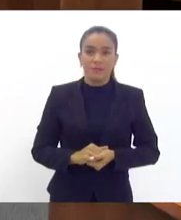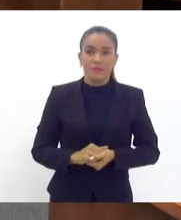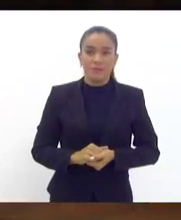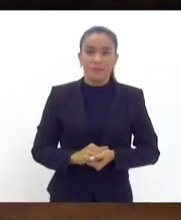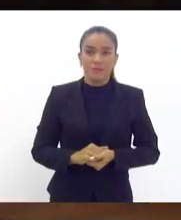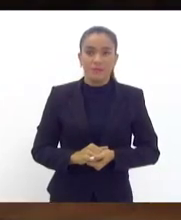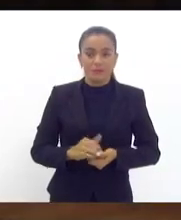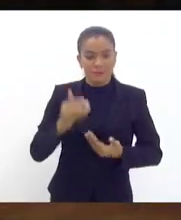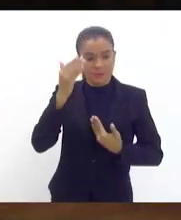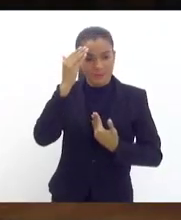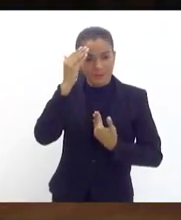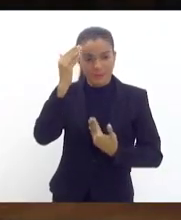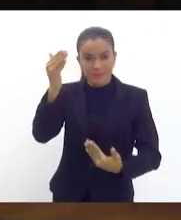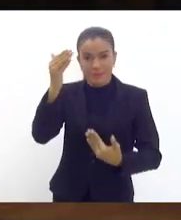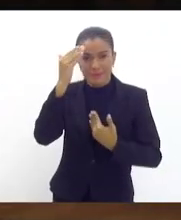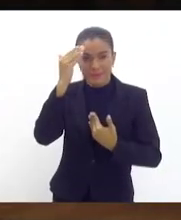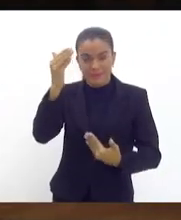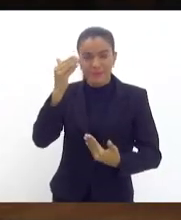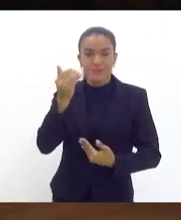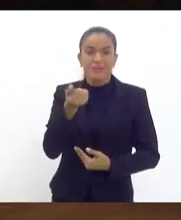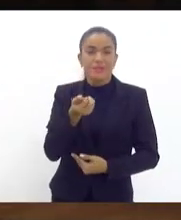Muito obrigado senhor